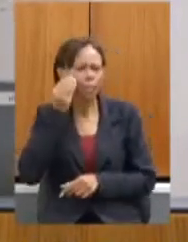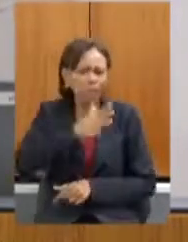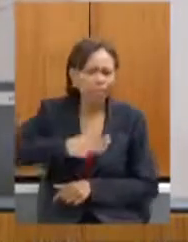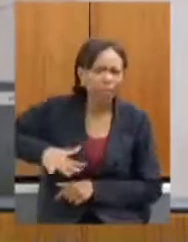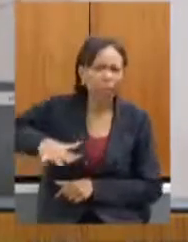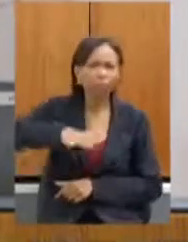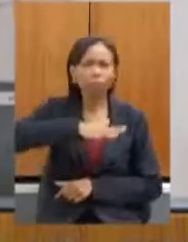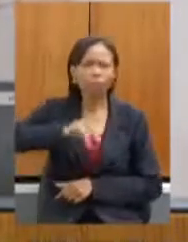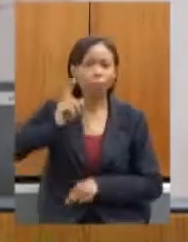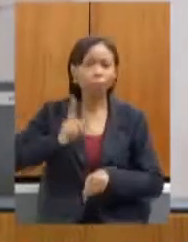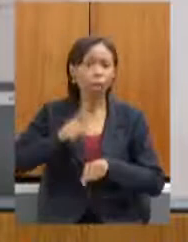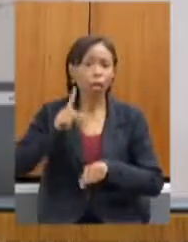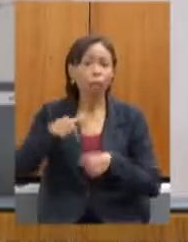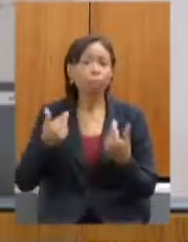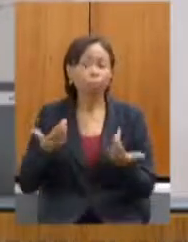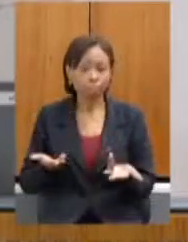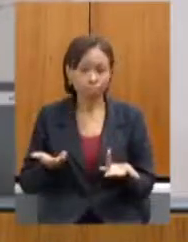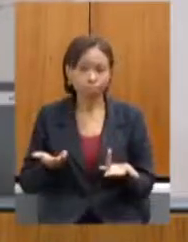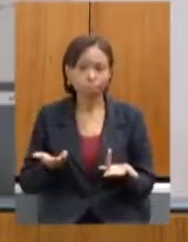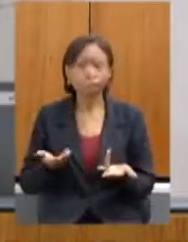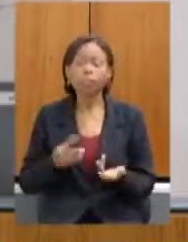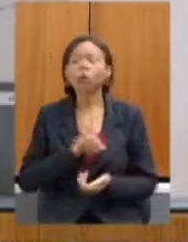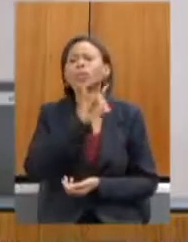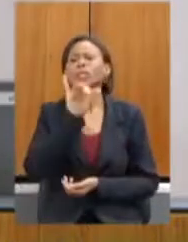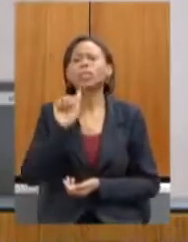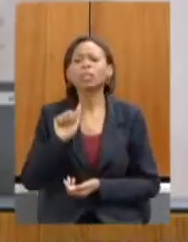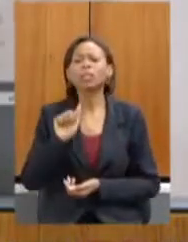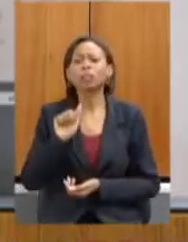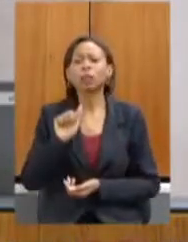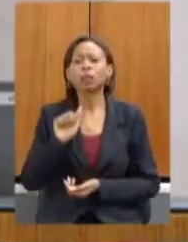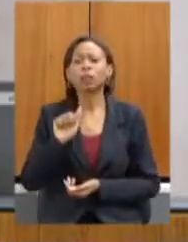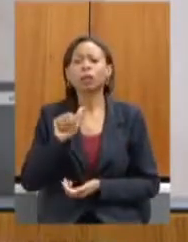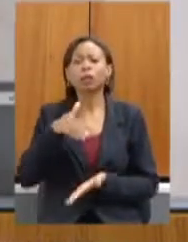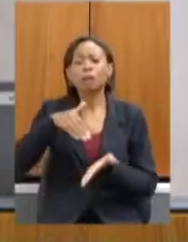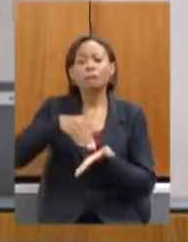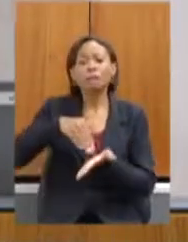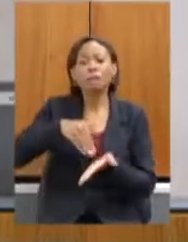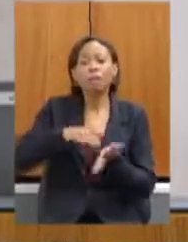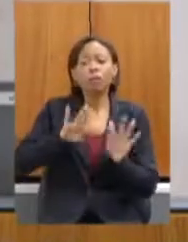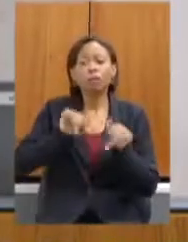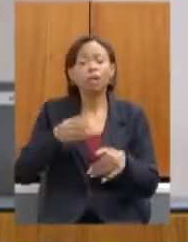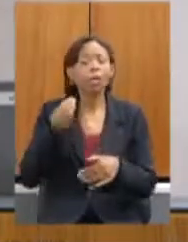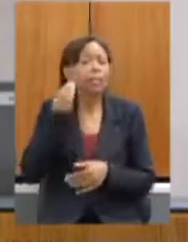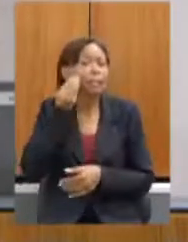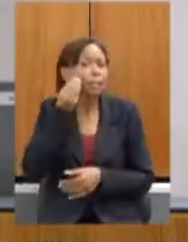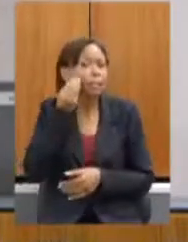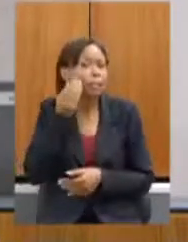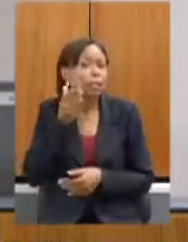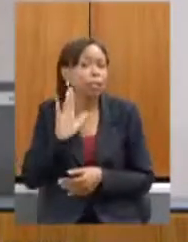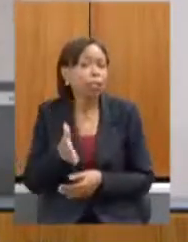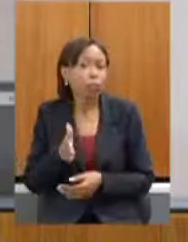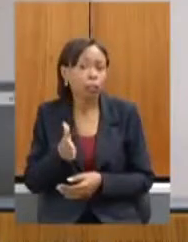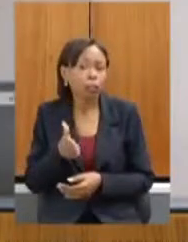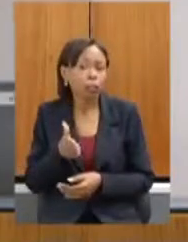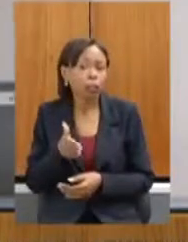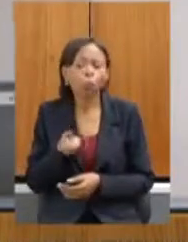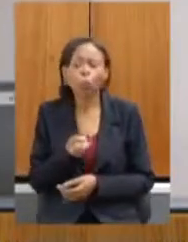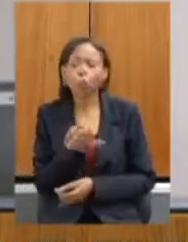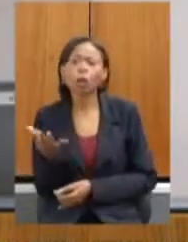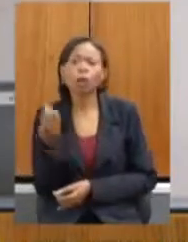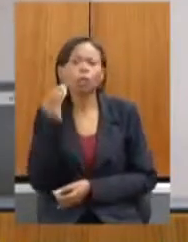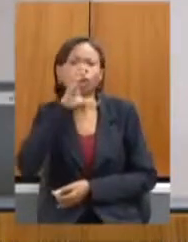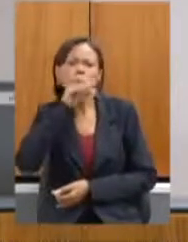repentina qual era a data de validade dos Testes aplicados quantos seguidores foram testados